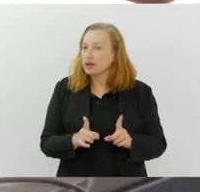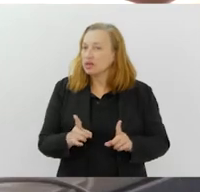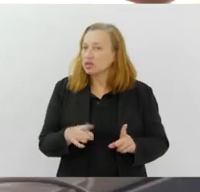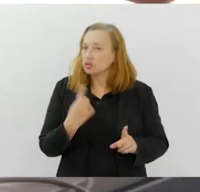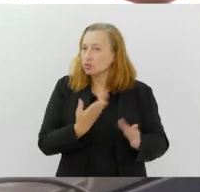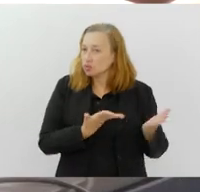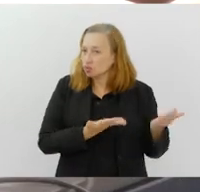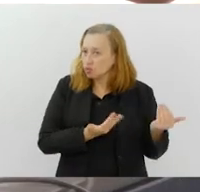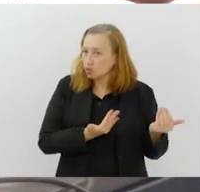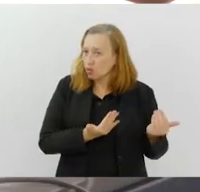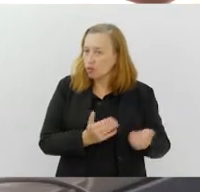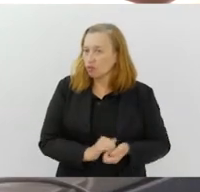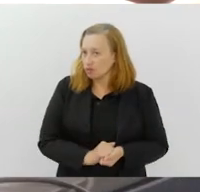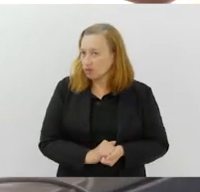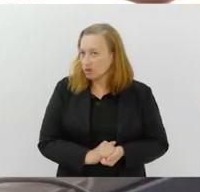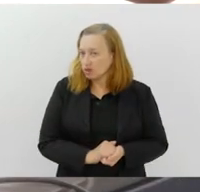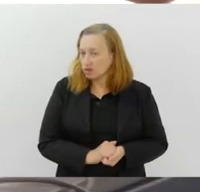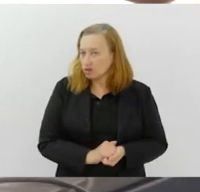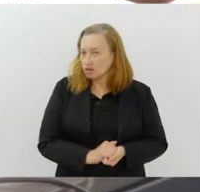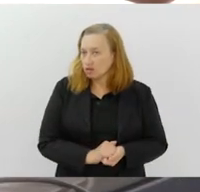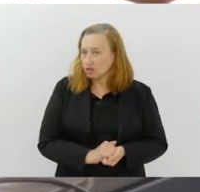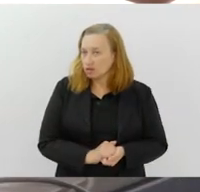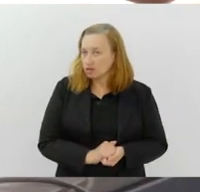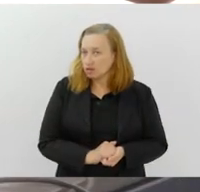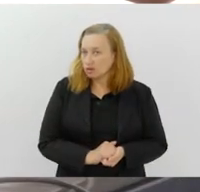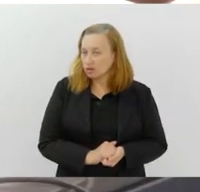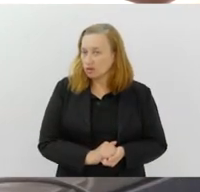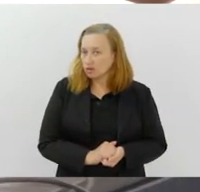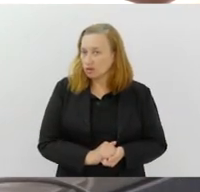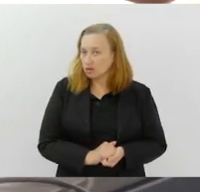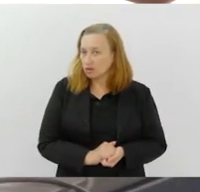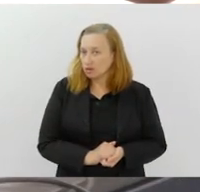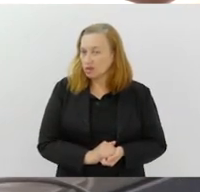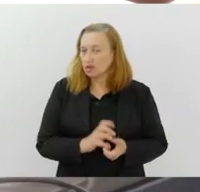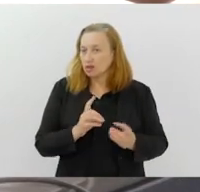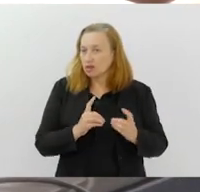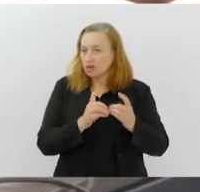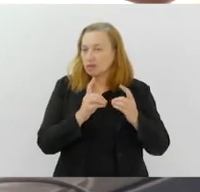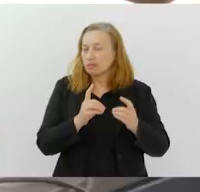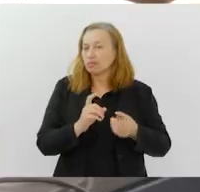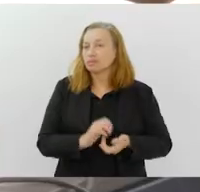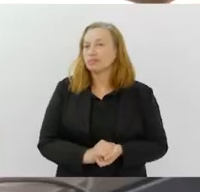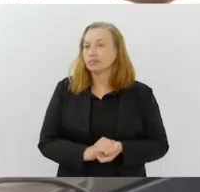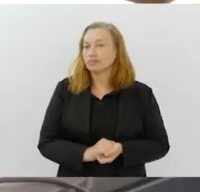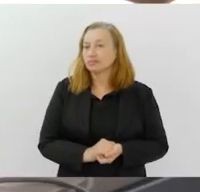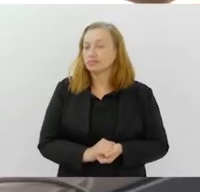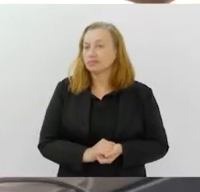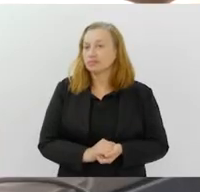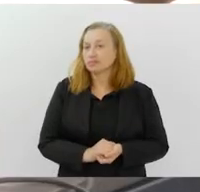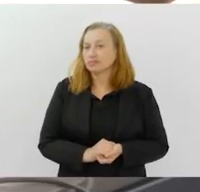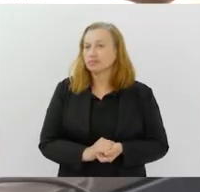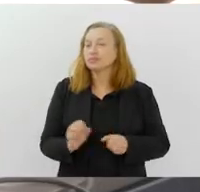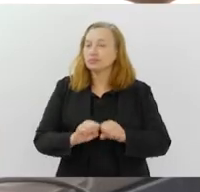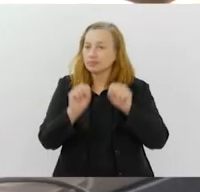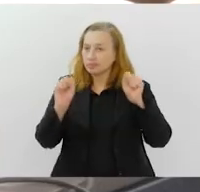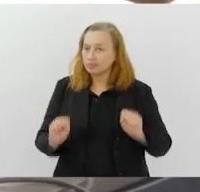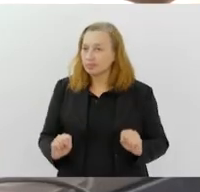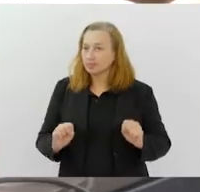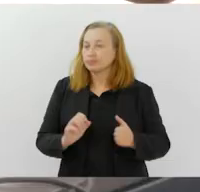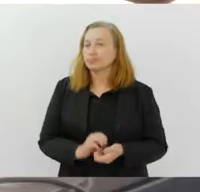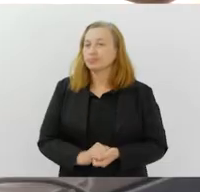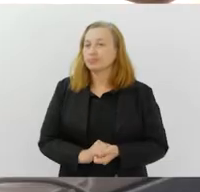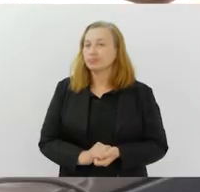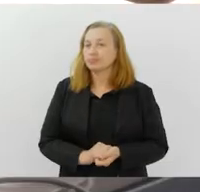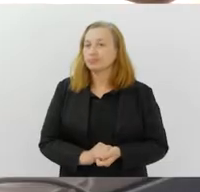juventude que sistematicamente é abordada e sistematicamente é